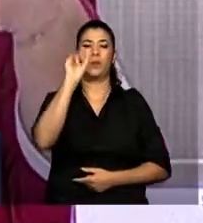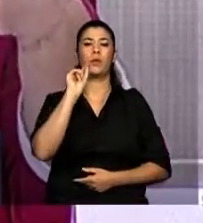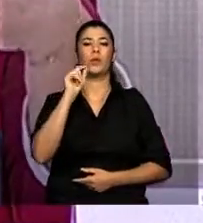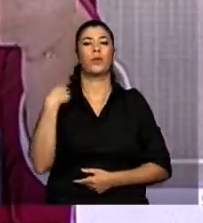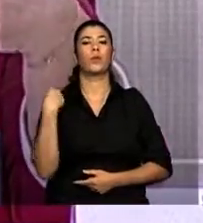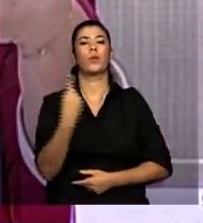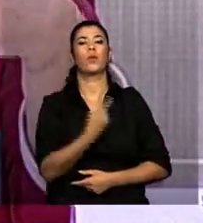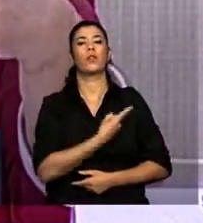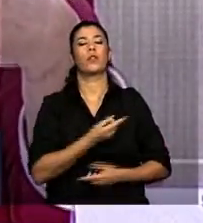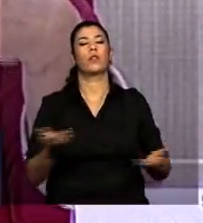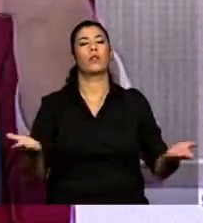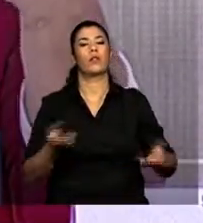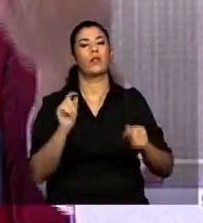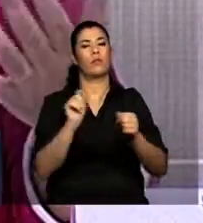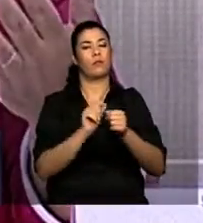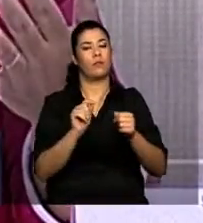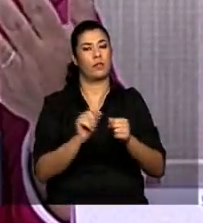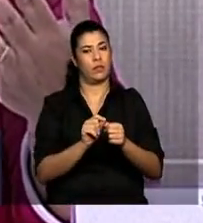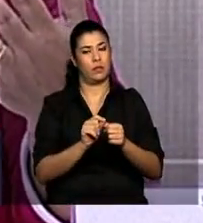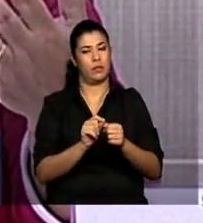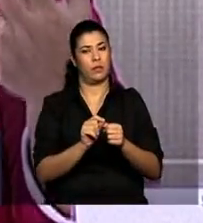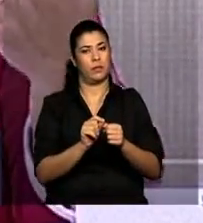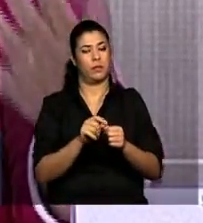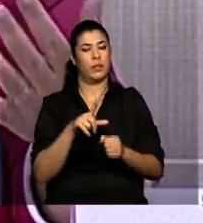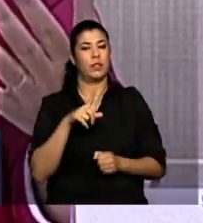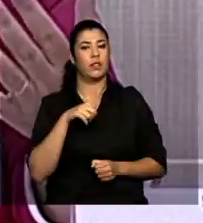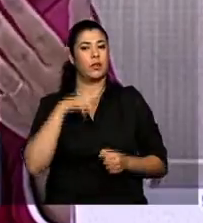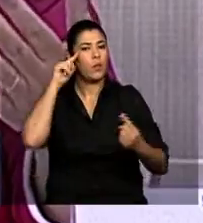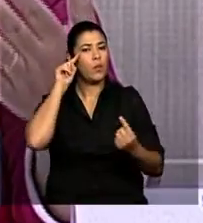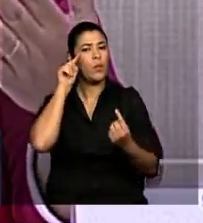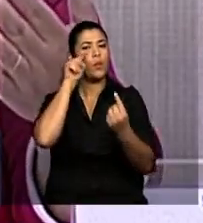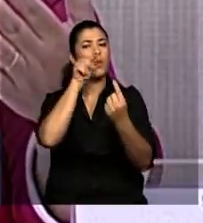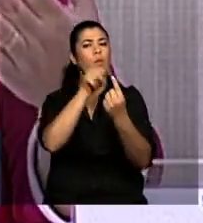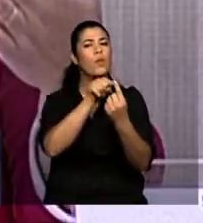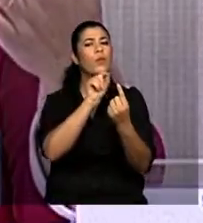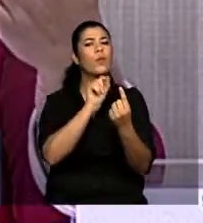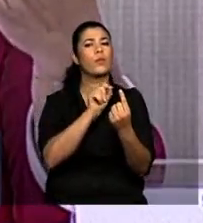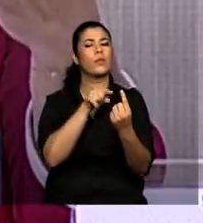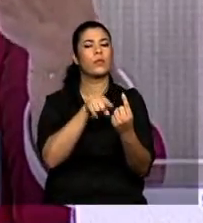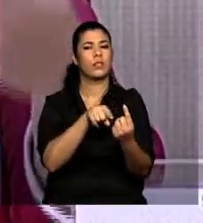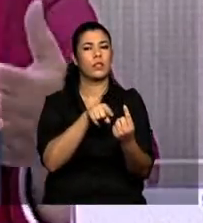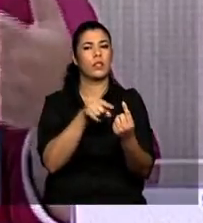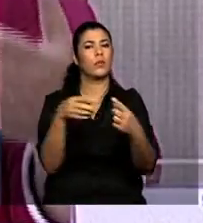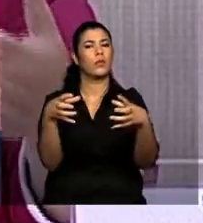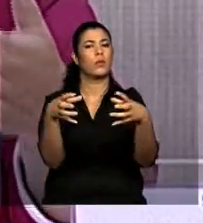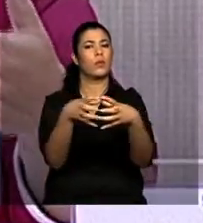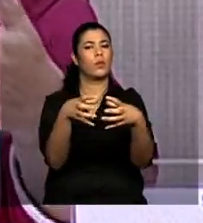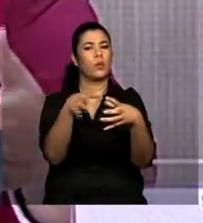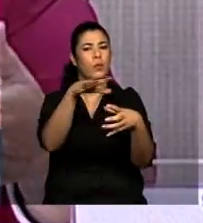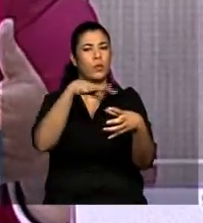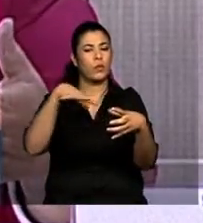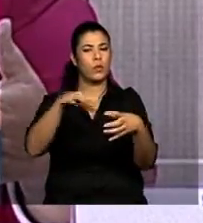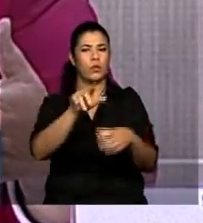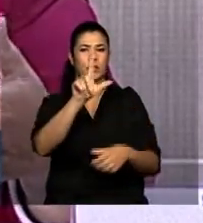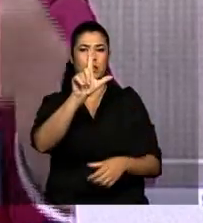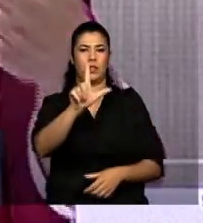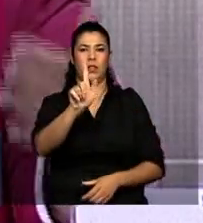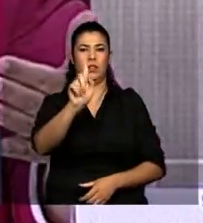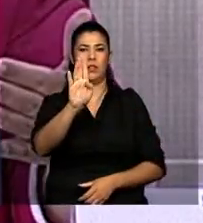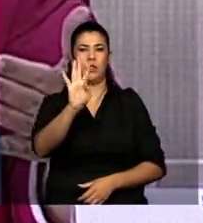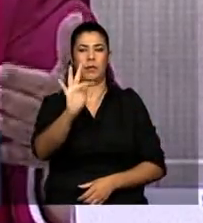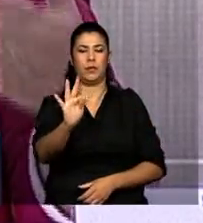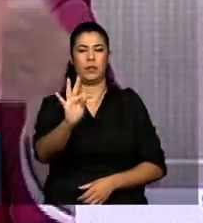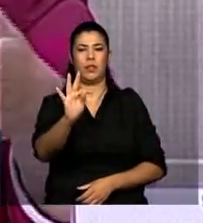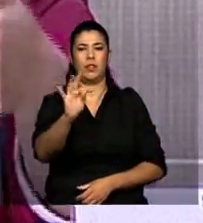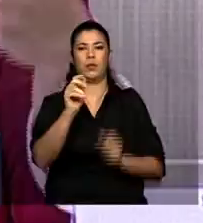estamos fazendo aqui vai ao encontro do que a comunidade LGBT e os